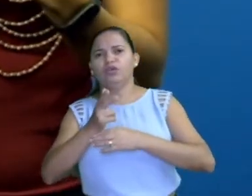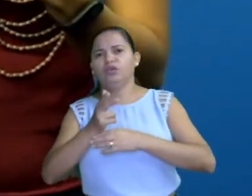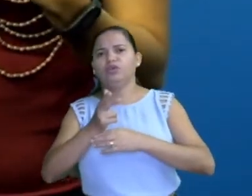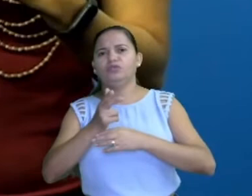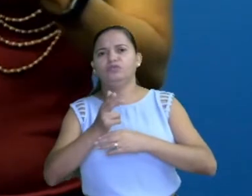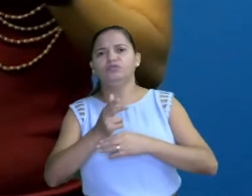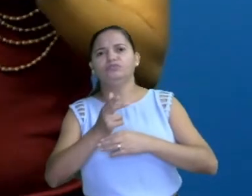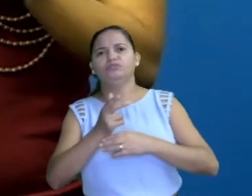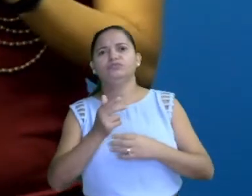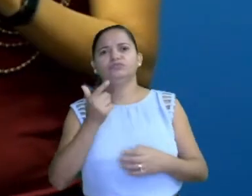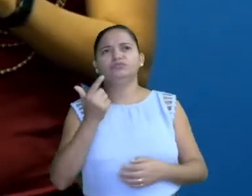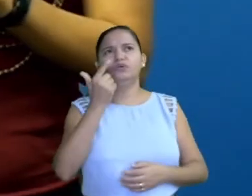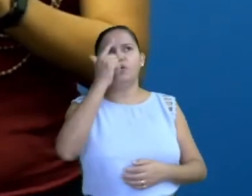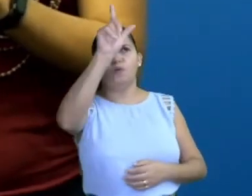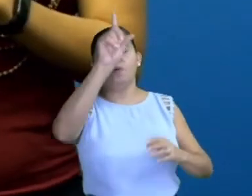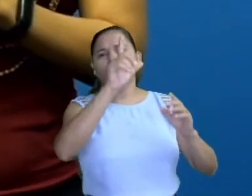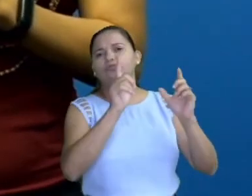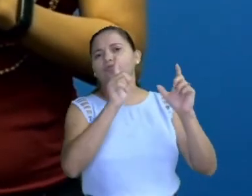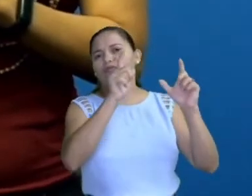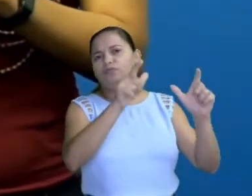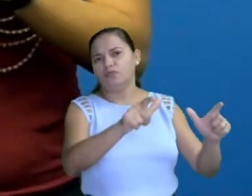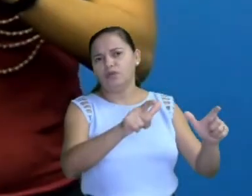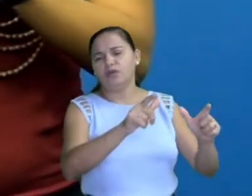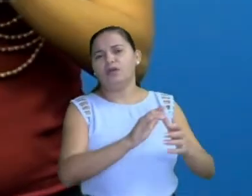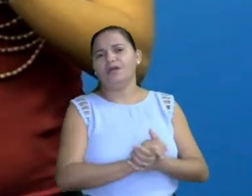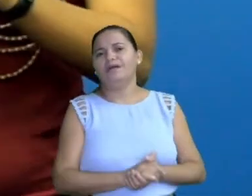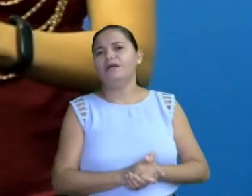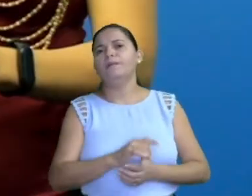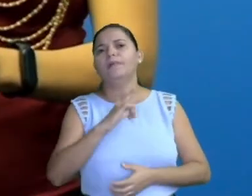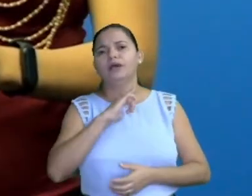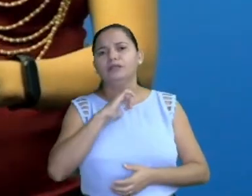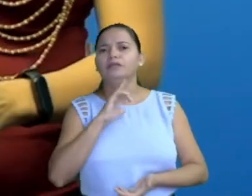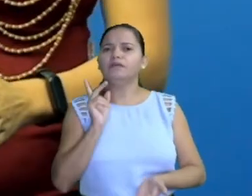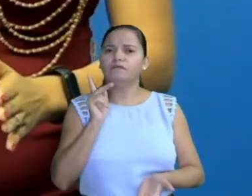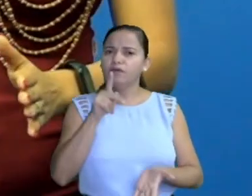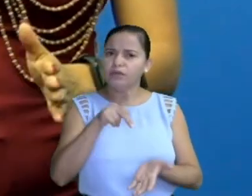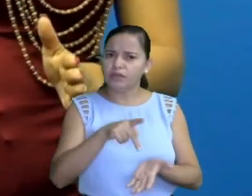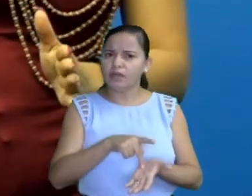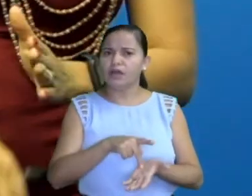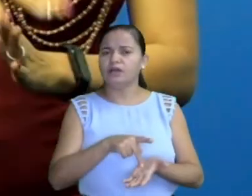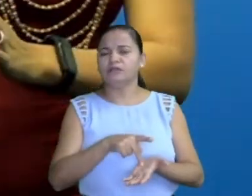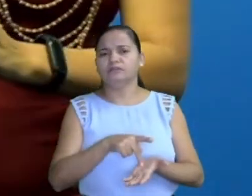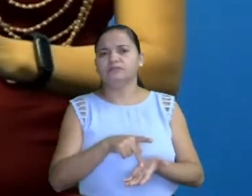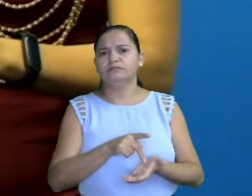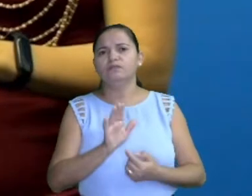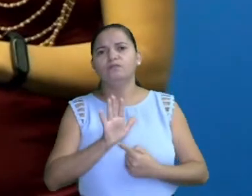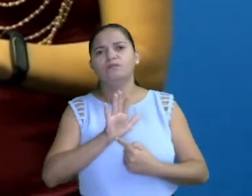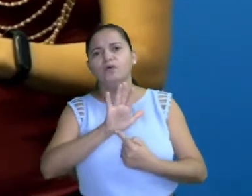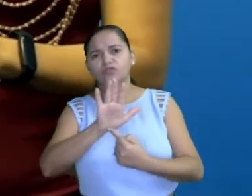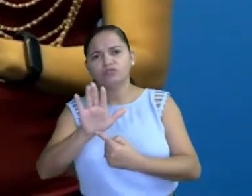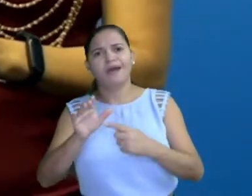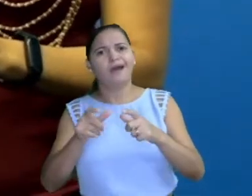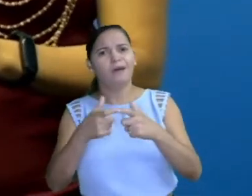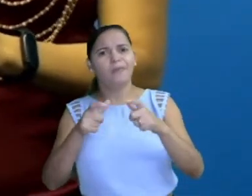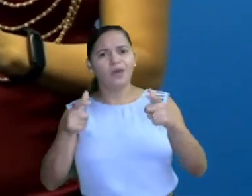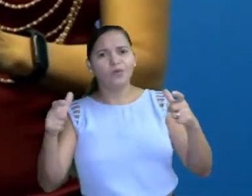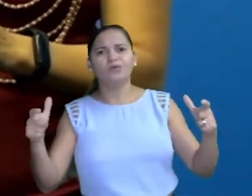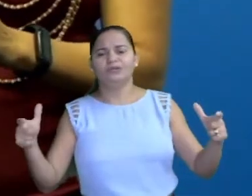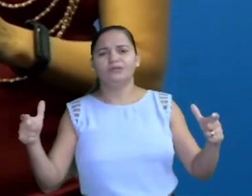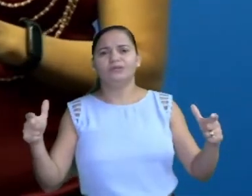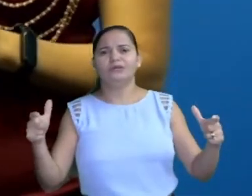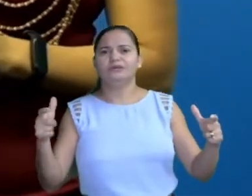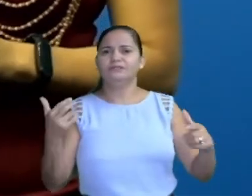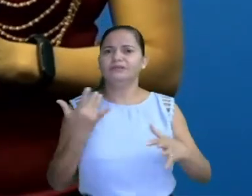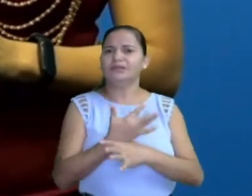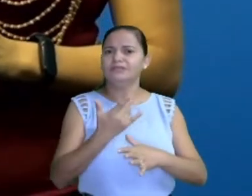outro local. Mas, minha gente, que tem um fundo de verdade da maioria das cidades, da maioria de todas as cidades